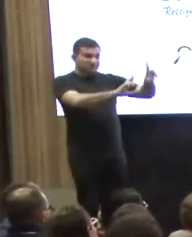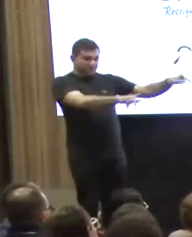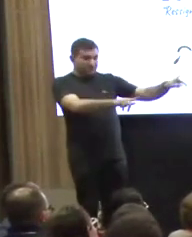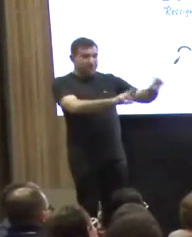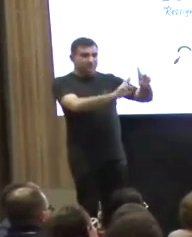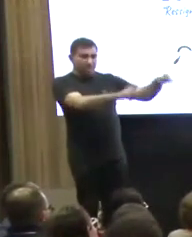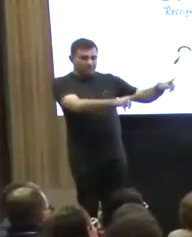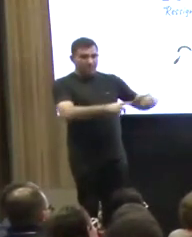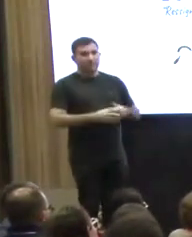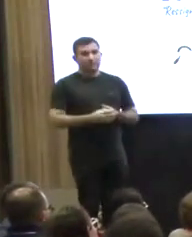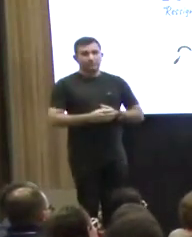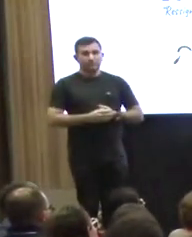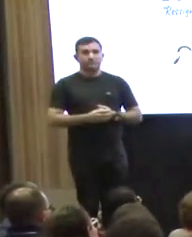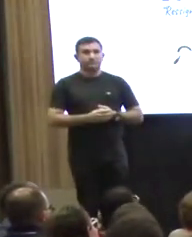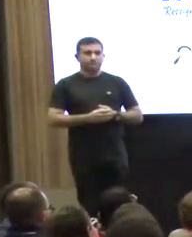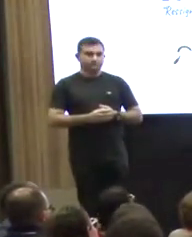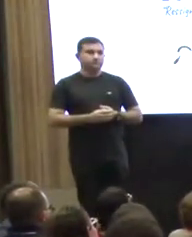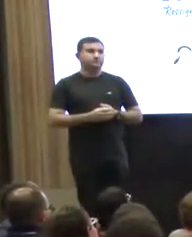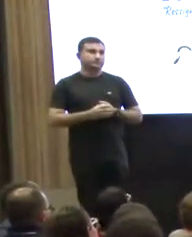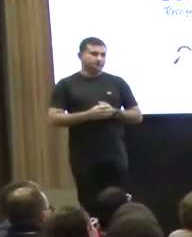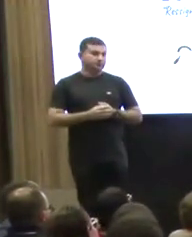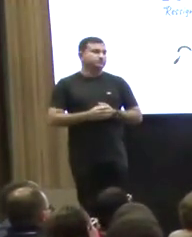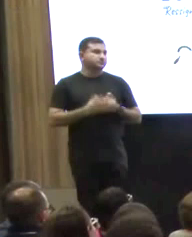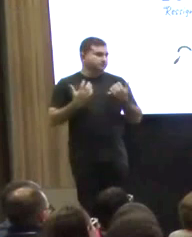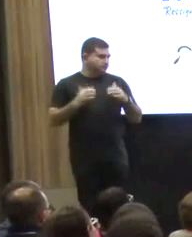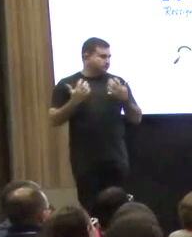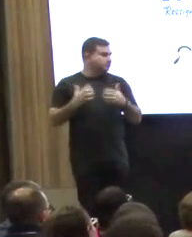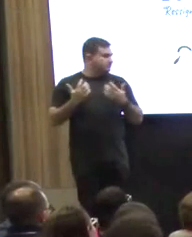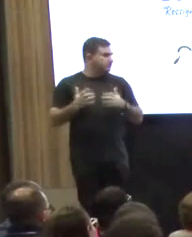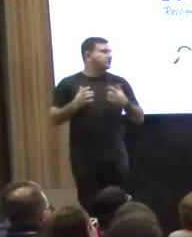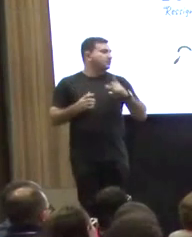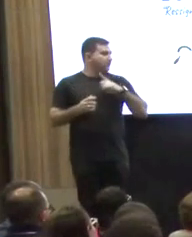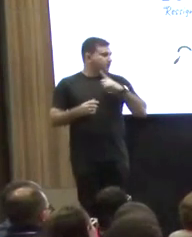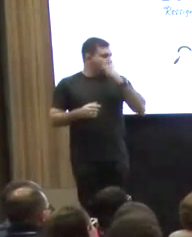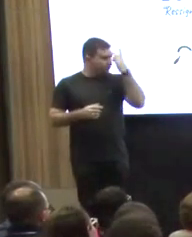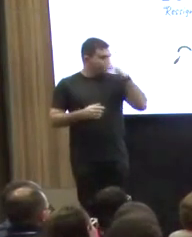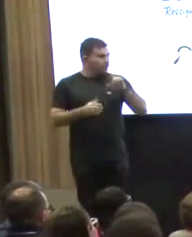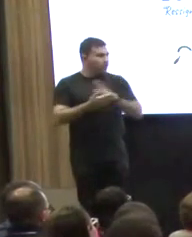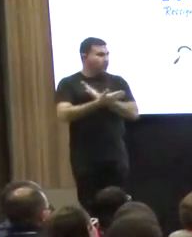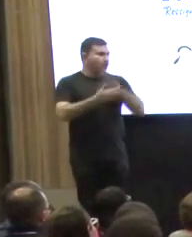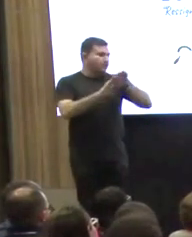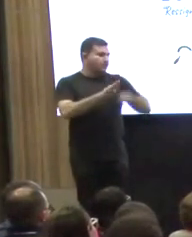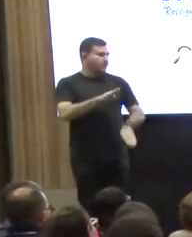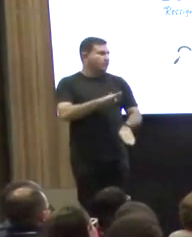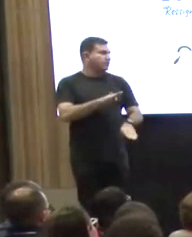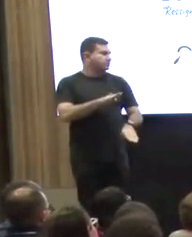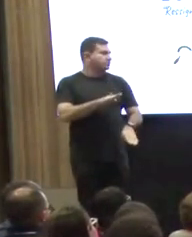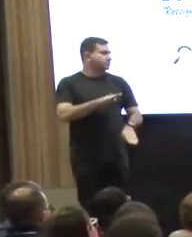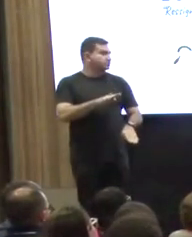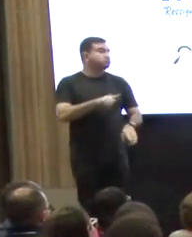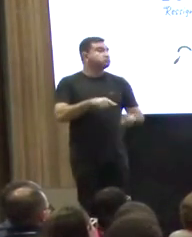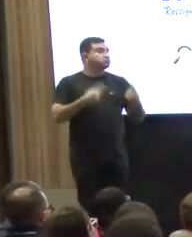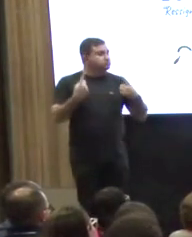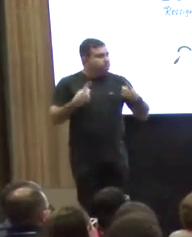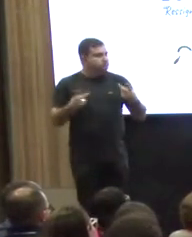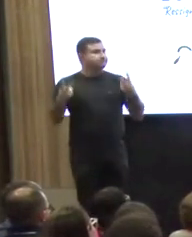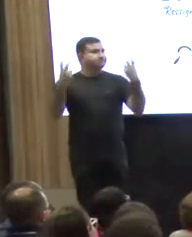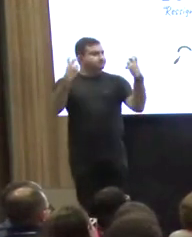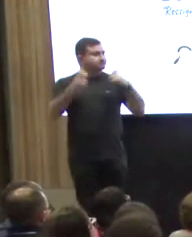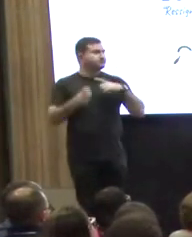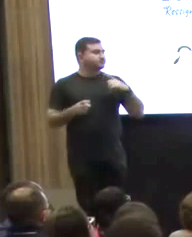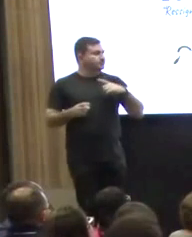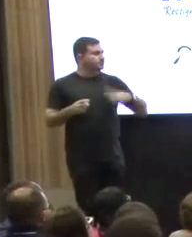Então, essa lógica de buscar a normalização a qualquer custo para arranjar um puxadinho ali, alimenta a lógica de